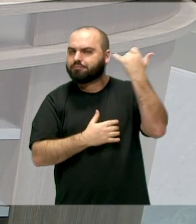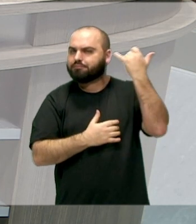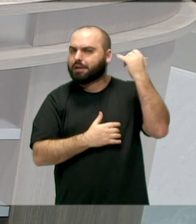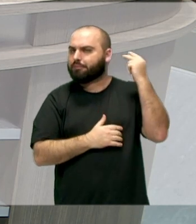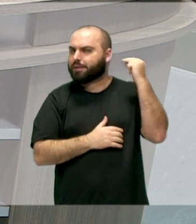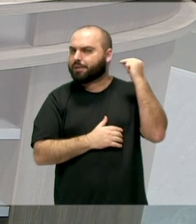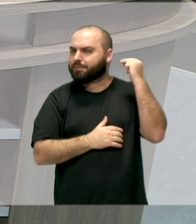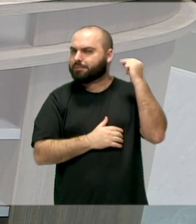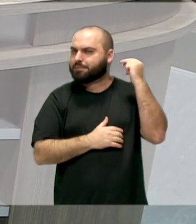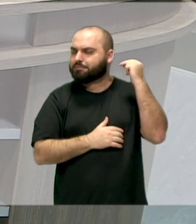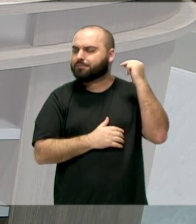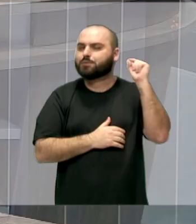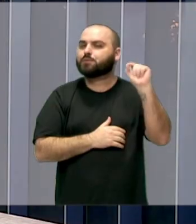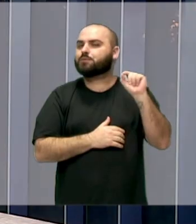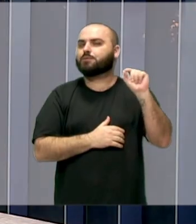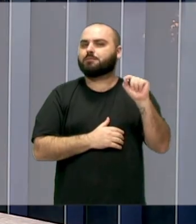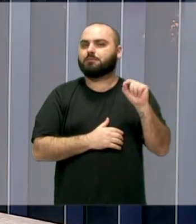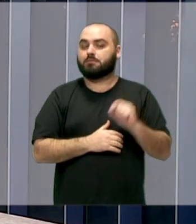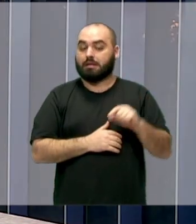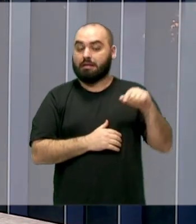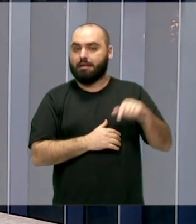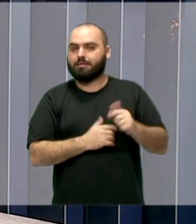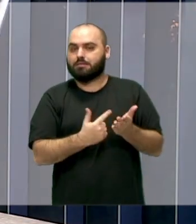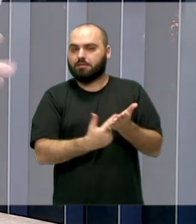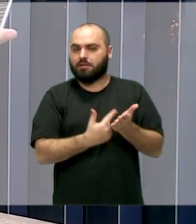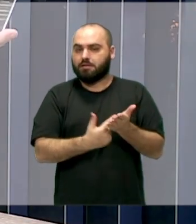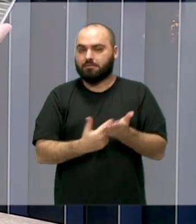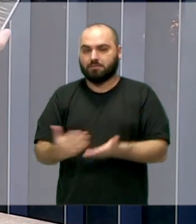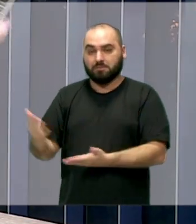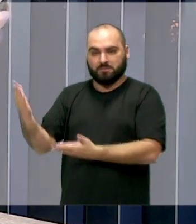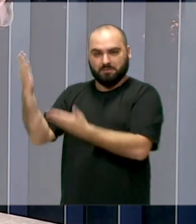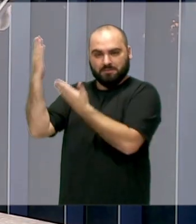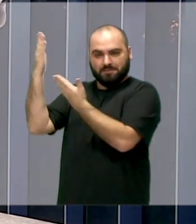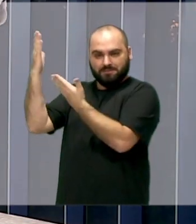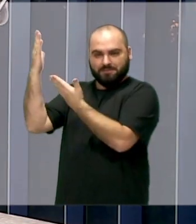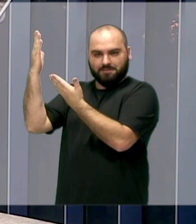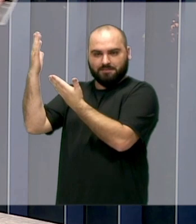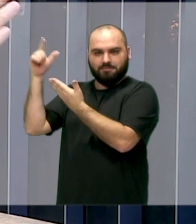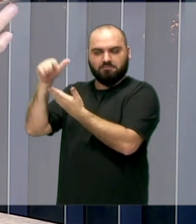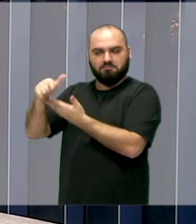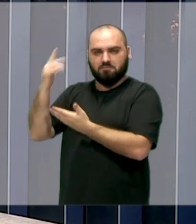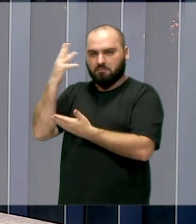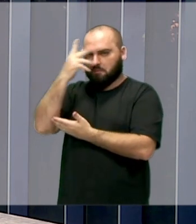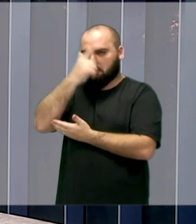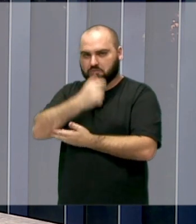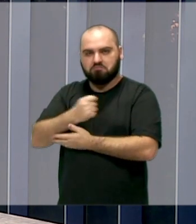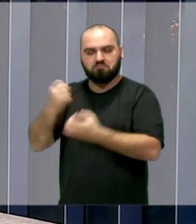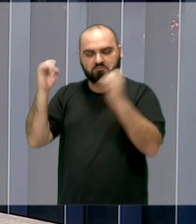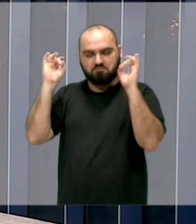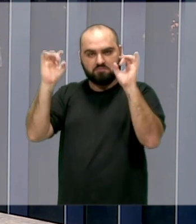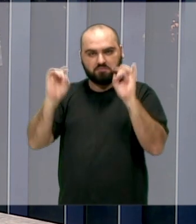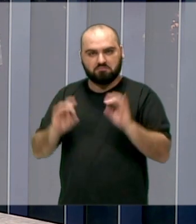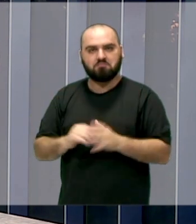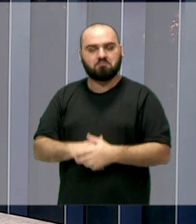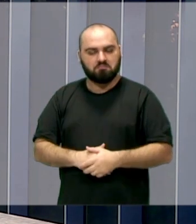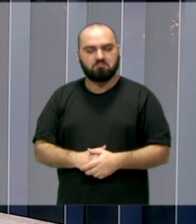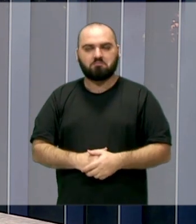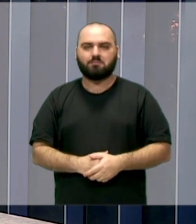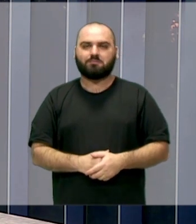passarinho me contou que esse livrinho aqui, ó, essa coisa querida, bonito pra caramba, muito bonito.